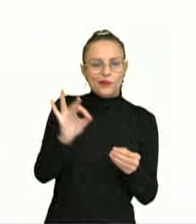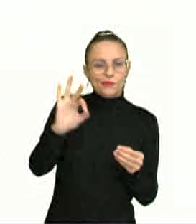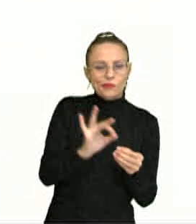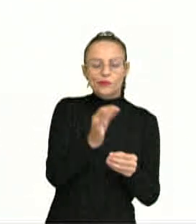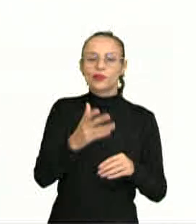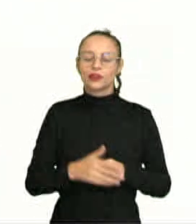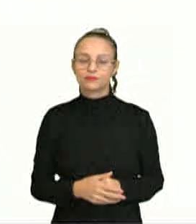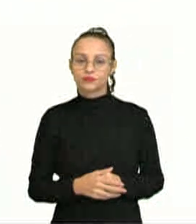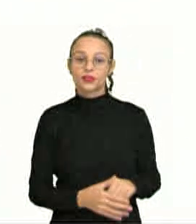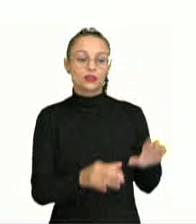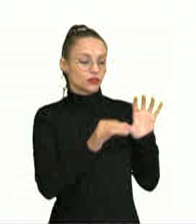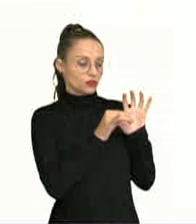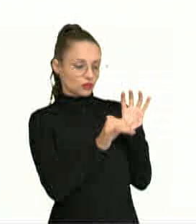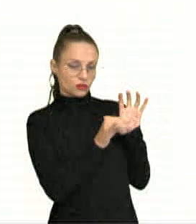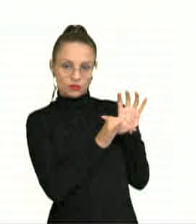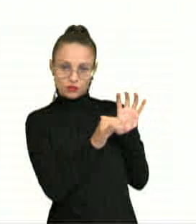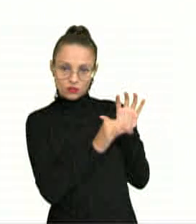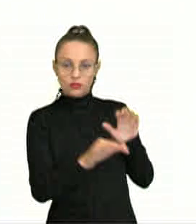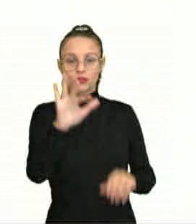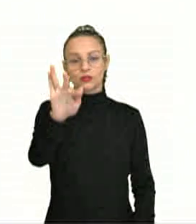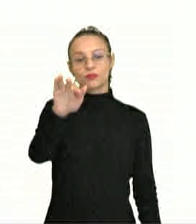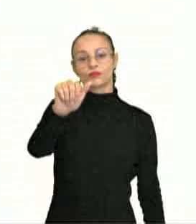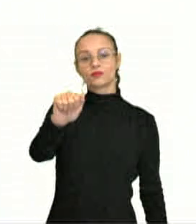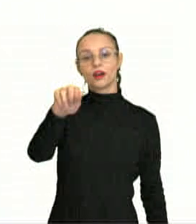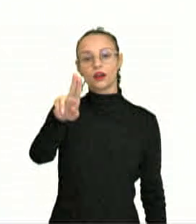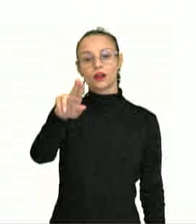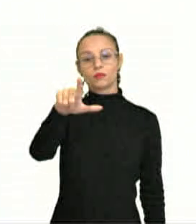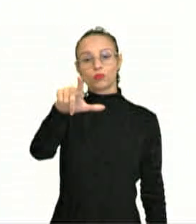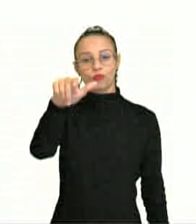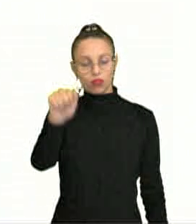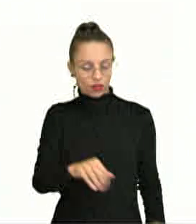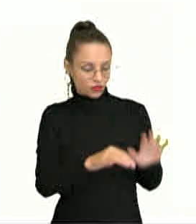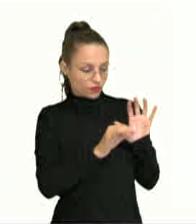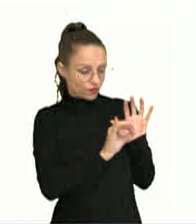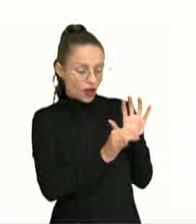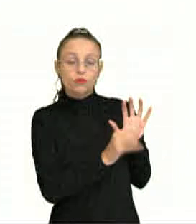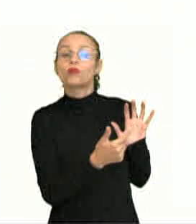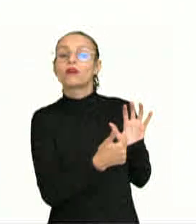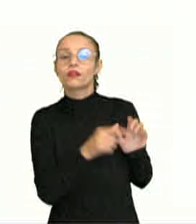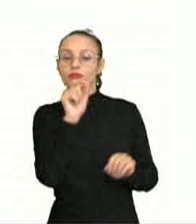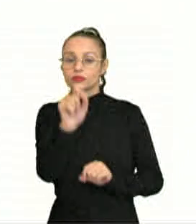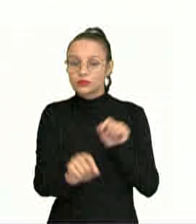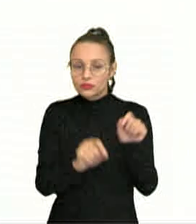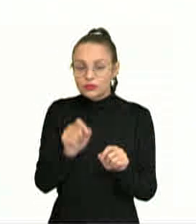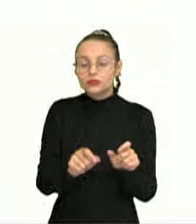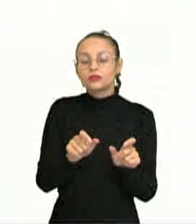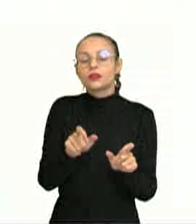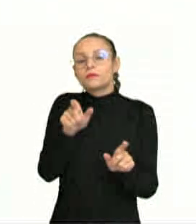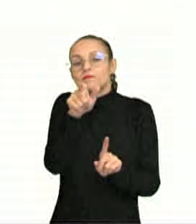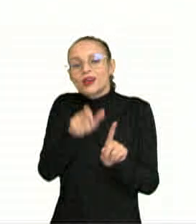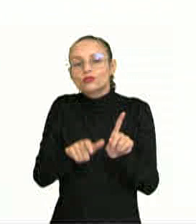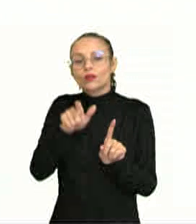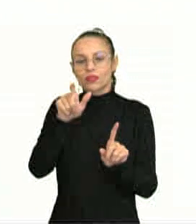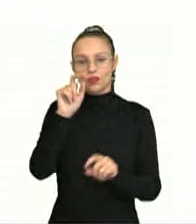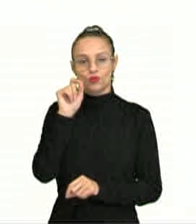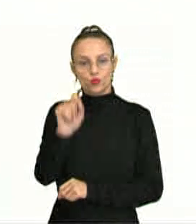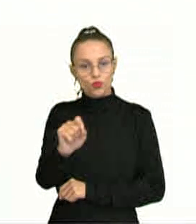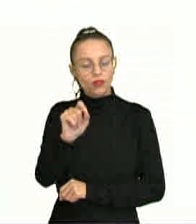a fábula, né, essa grande diferença, apresenta personagens animados, mas o